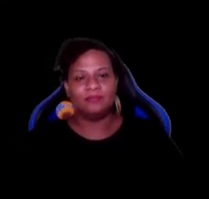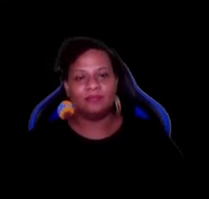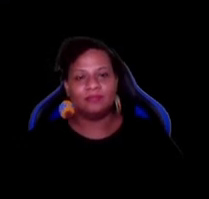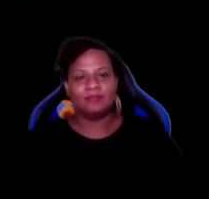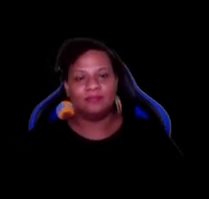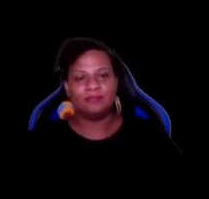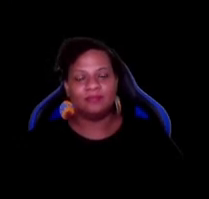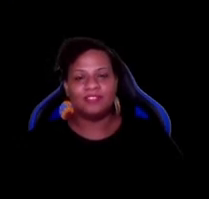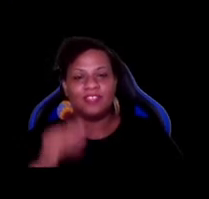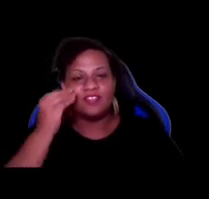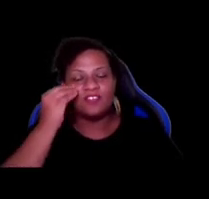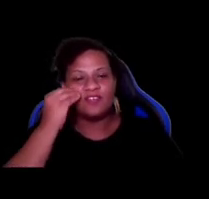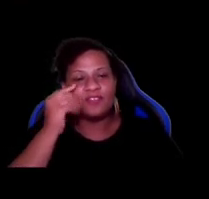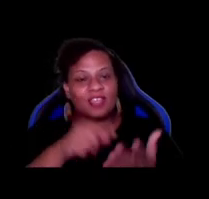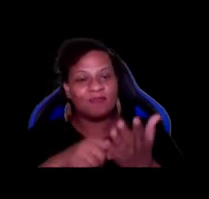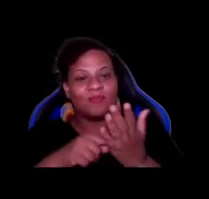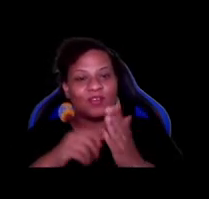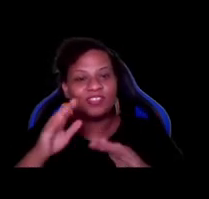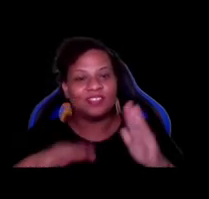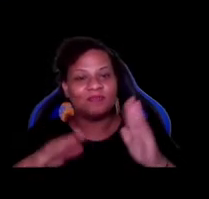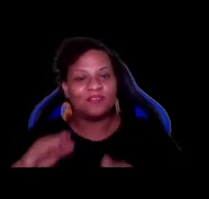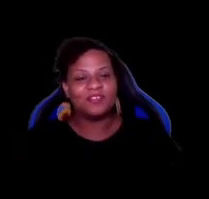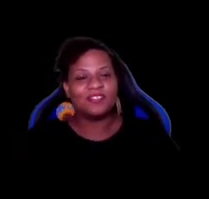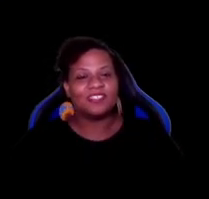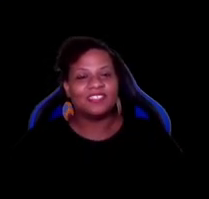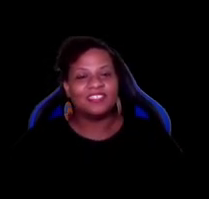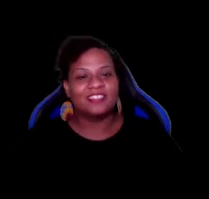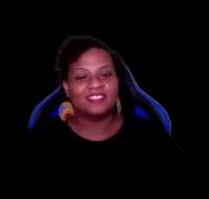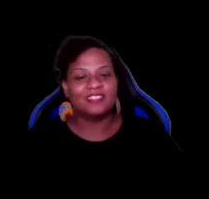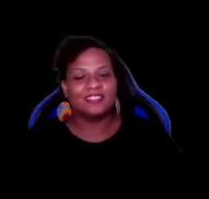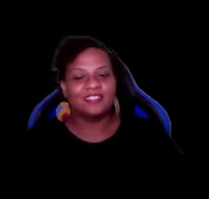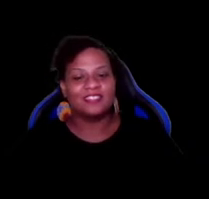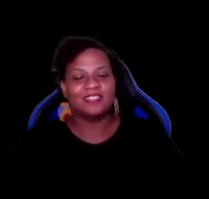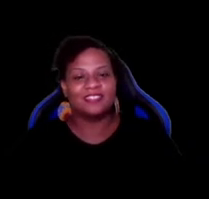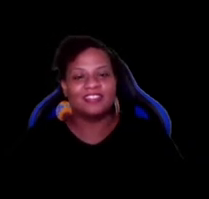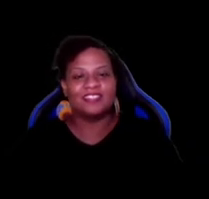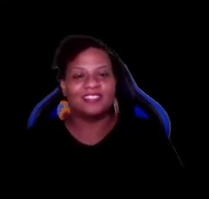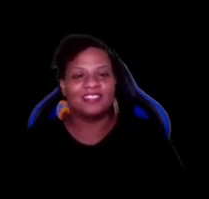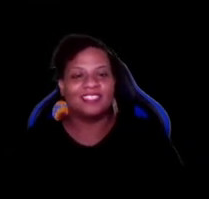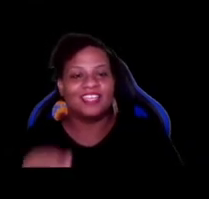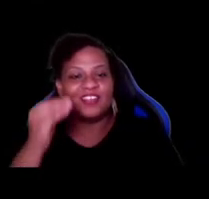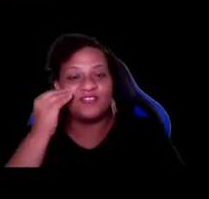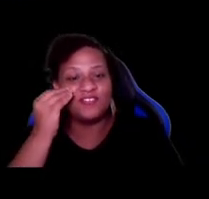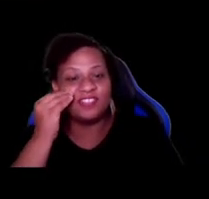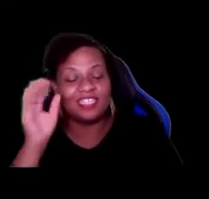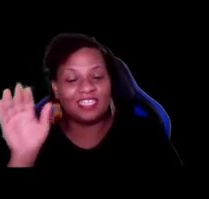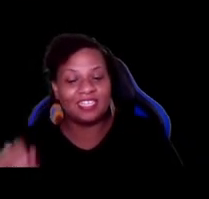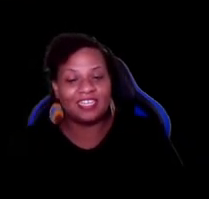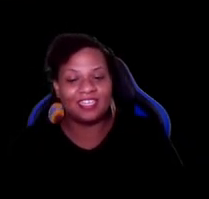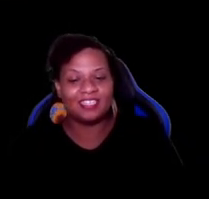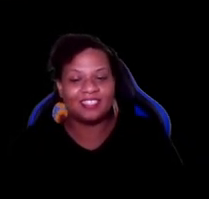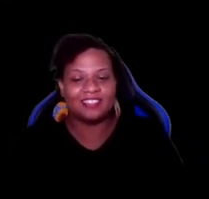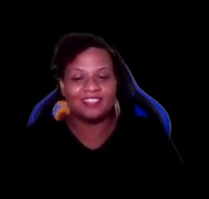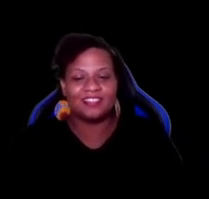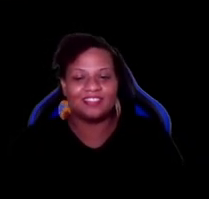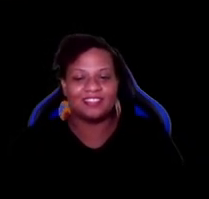Toca pra gente, mestra! Rapaz, aqui eu não tenho muita aplicação, mas assim, vou tentar aqui, né? O negócio